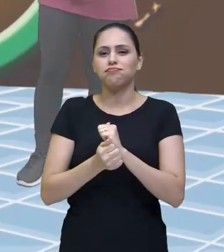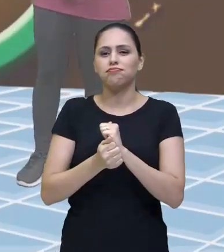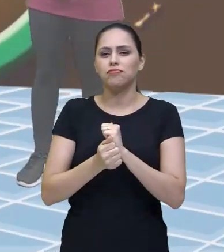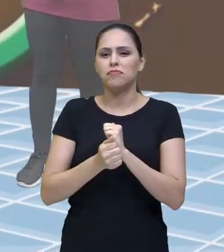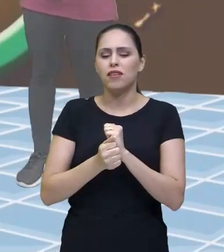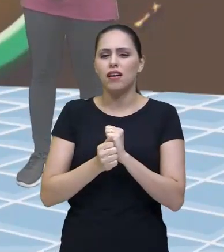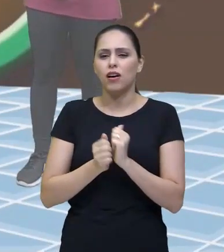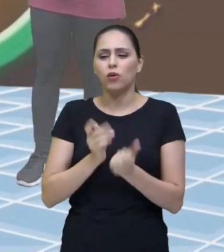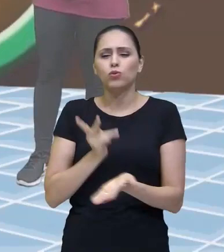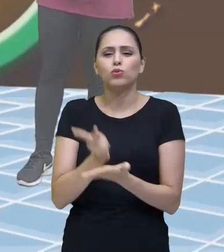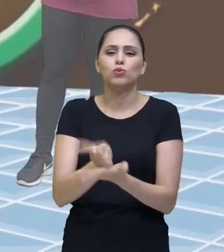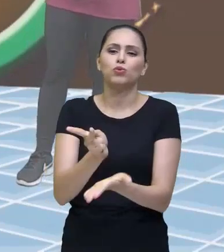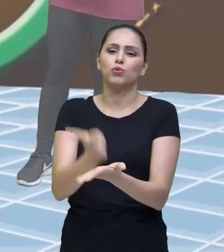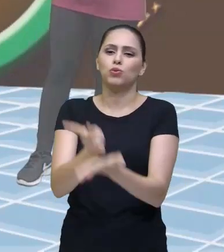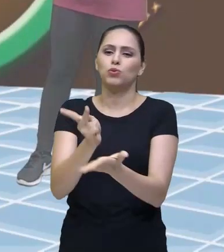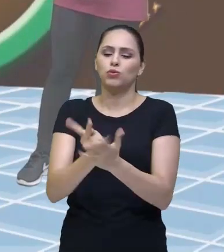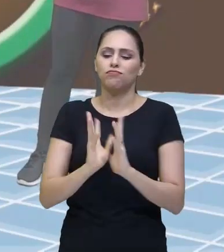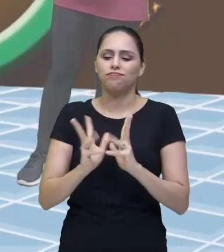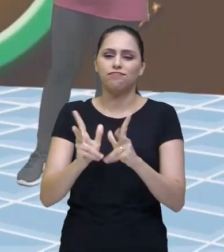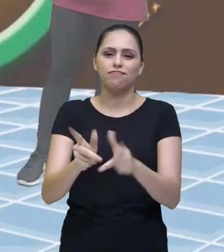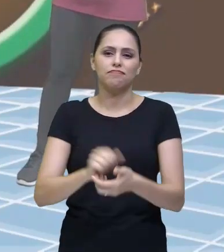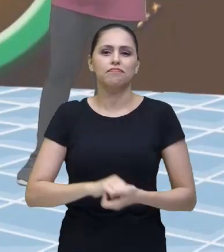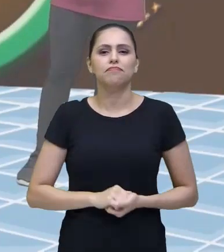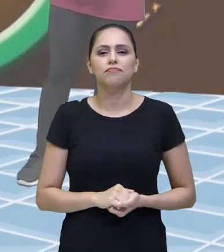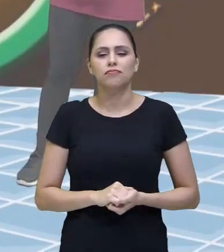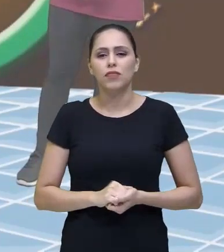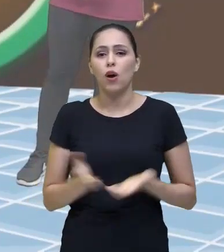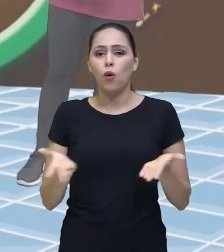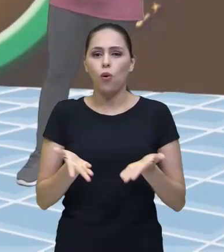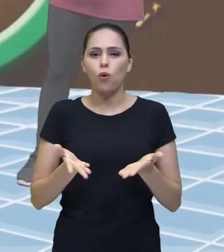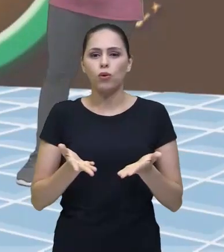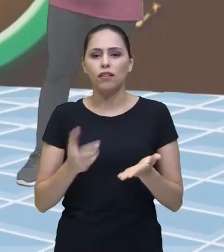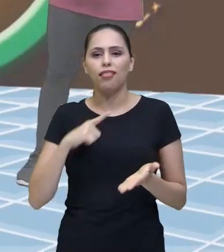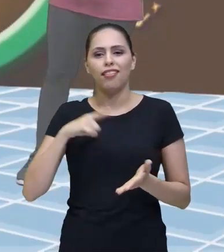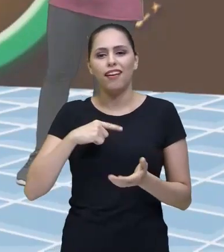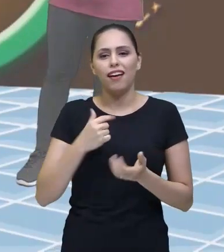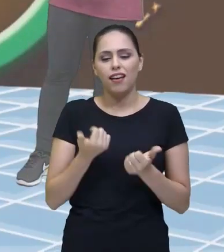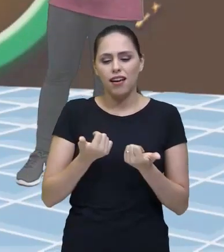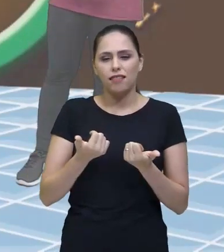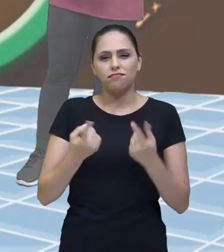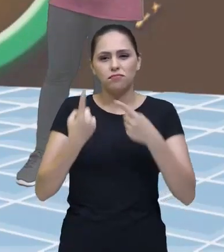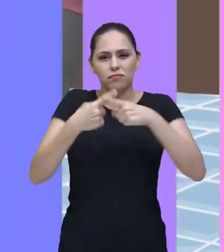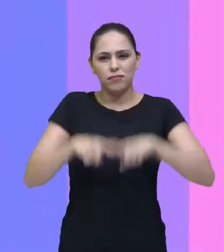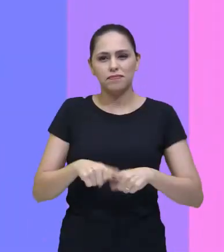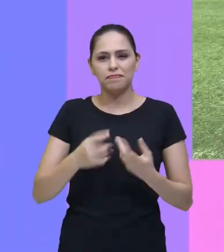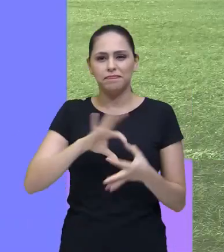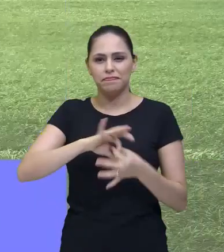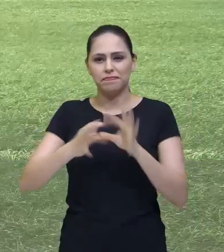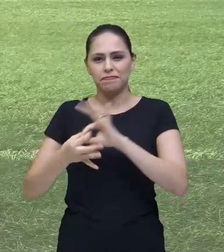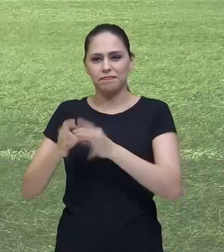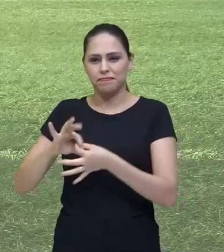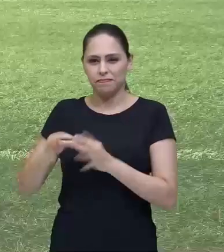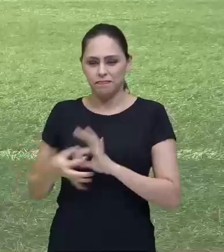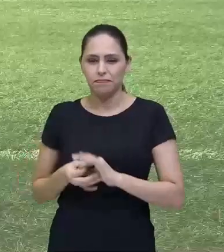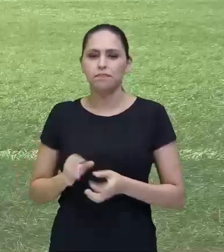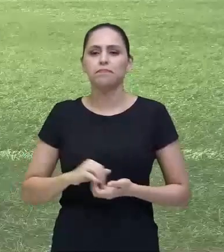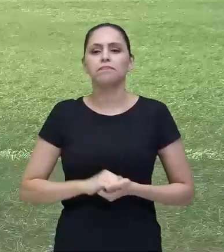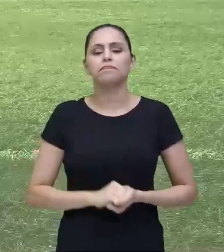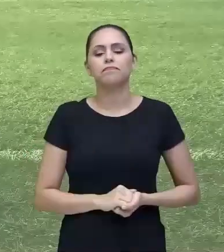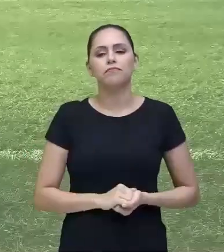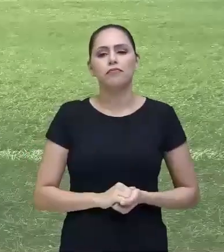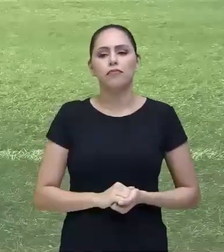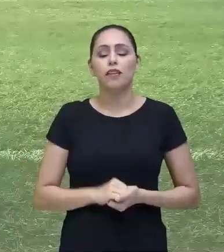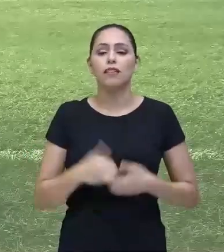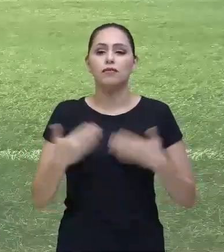Então hoje a gente vai realizar as provas olímpicas. Isso mesmo, vamos lá. Então depois dessa abertura